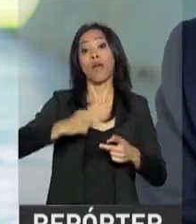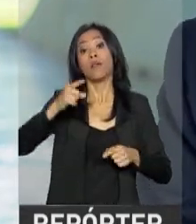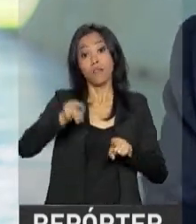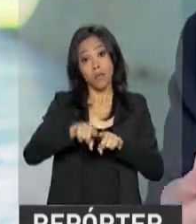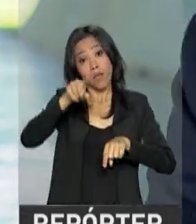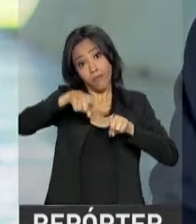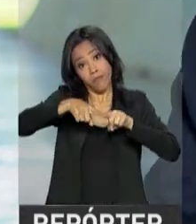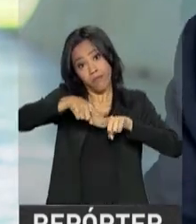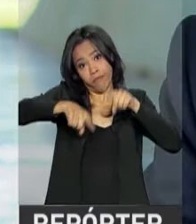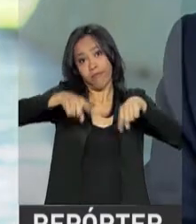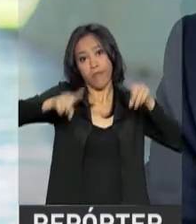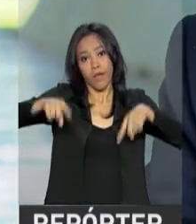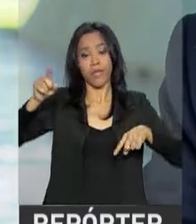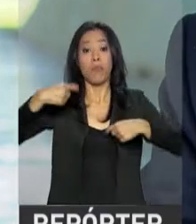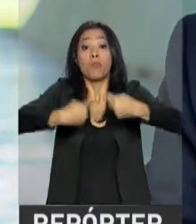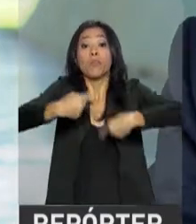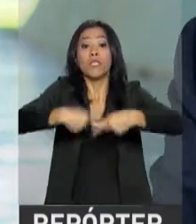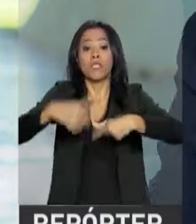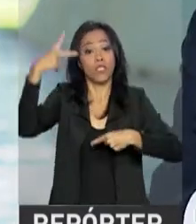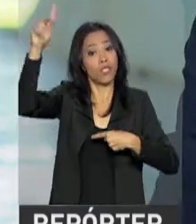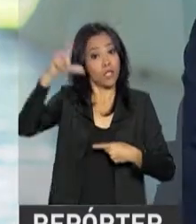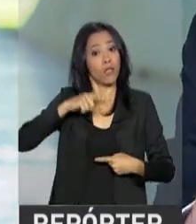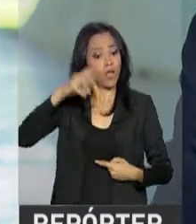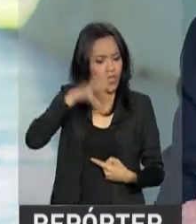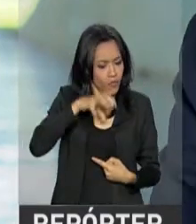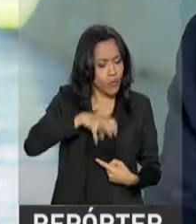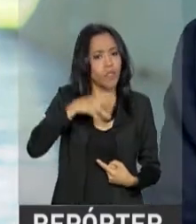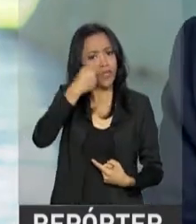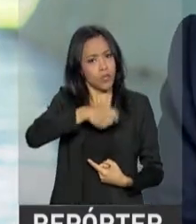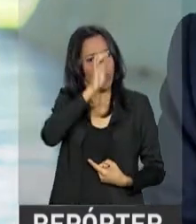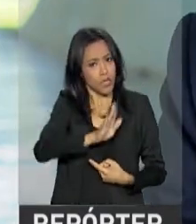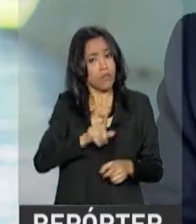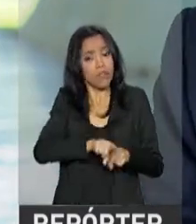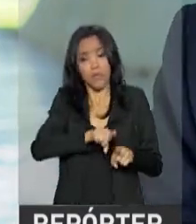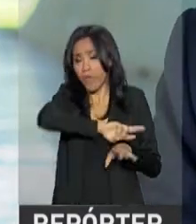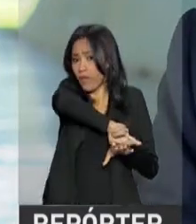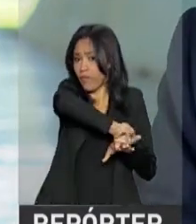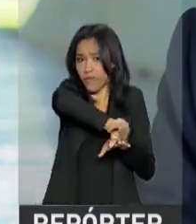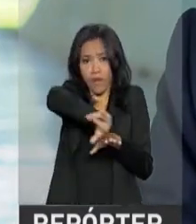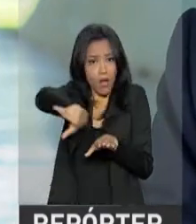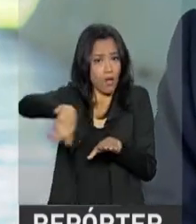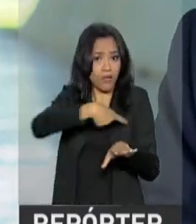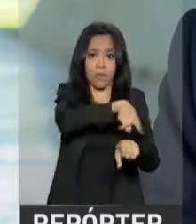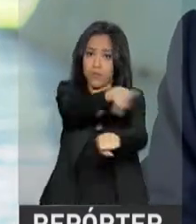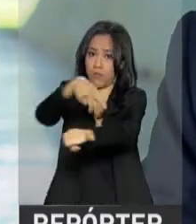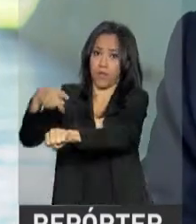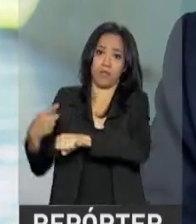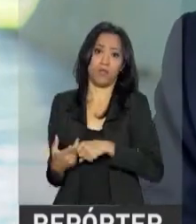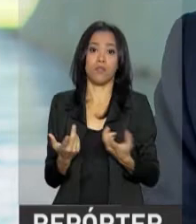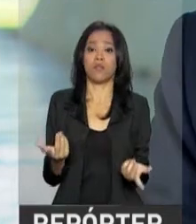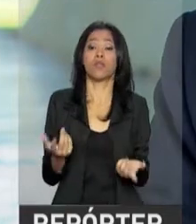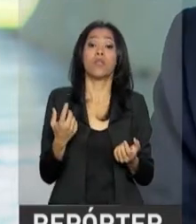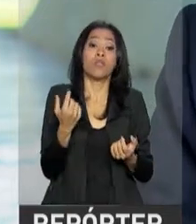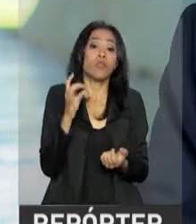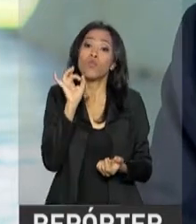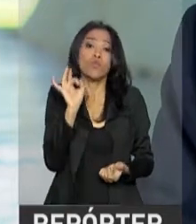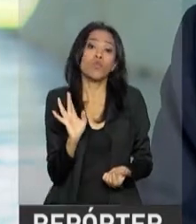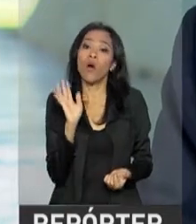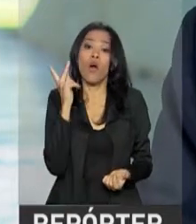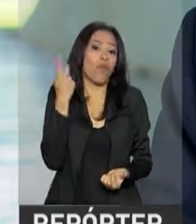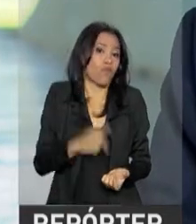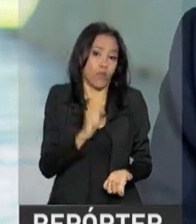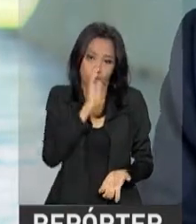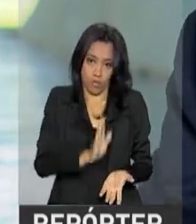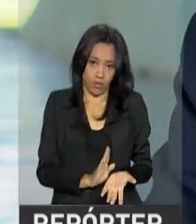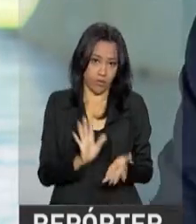do detran tem efeitos no nosso país em vários outros países é a desvalorização da moeda não se deu apenas aqui no brasil em relação